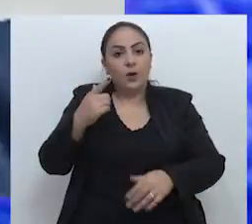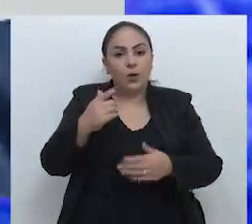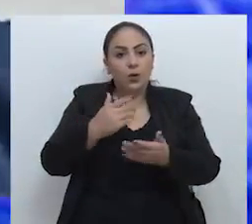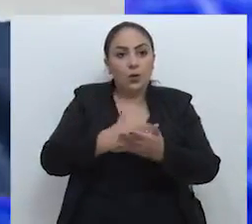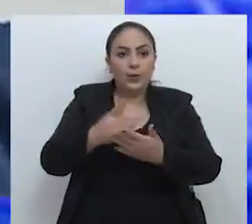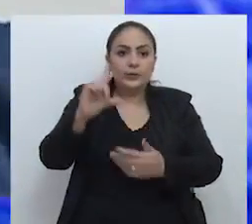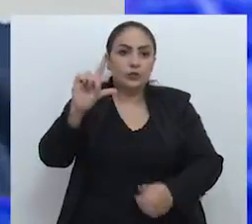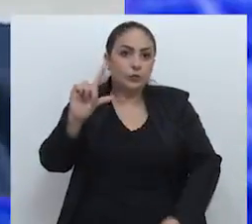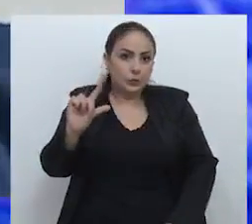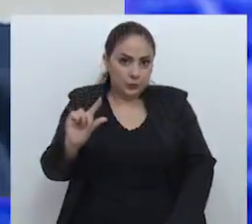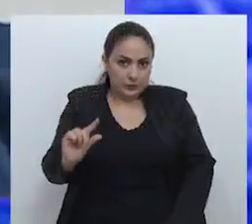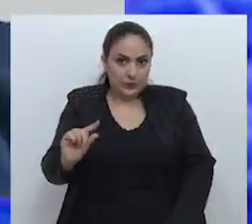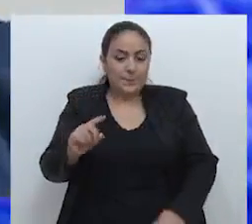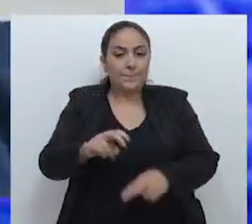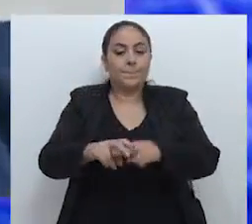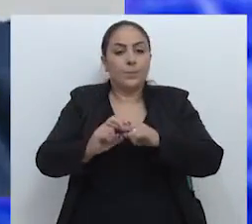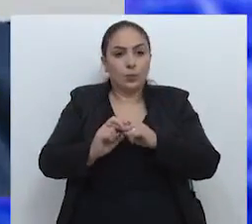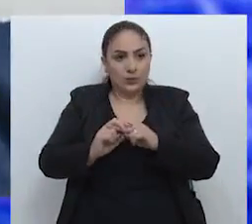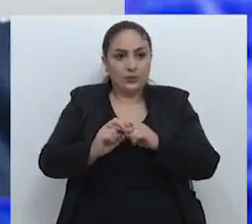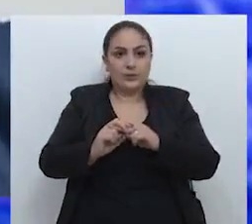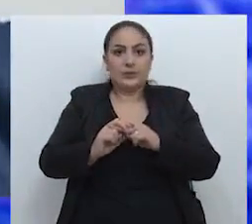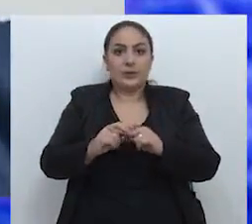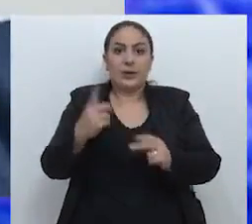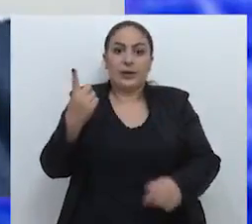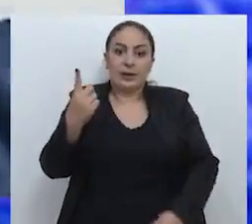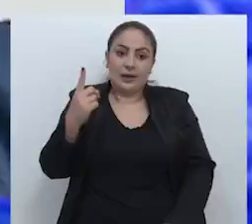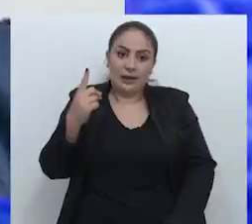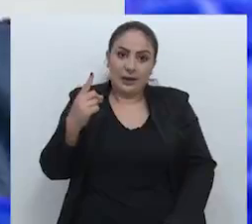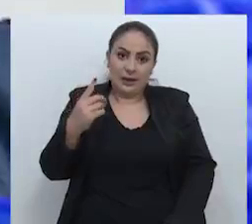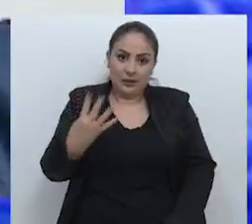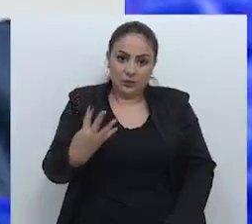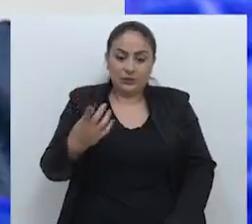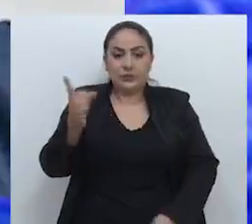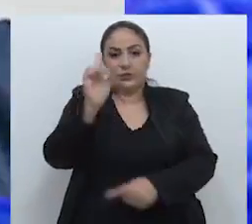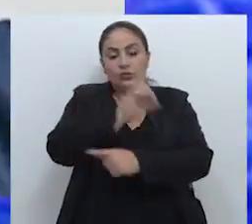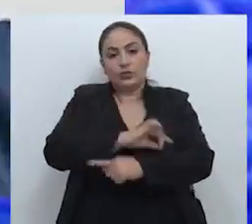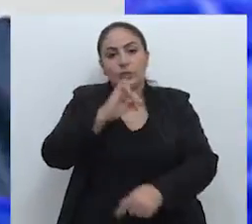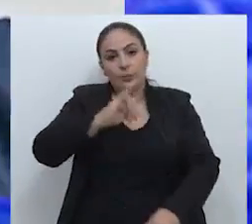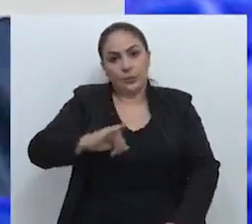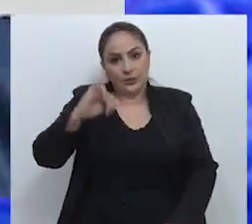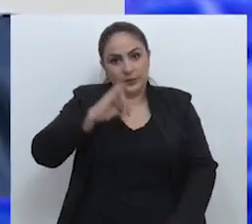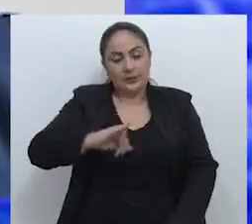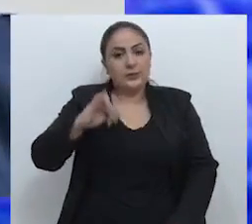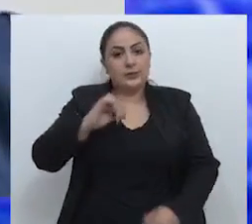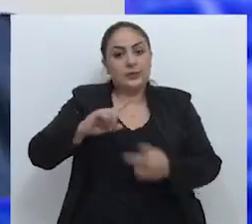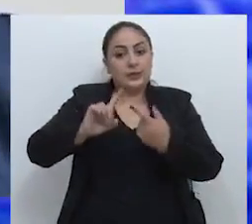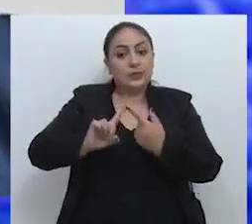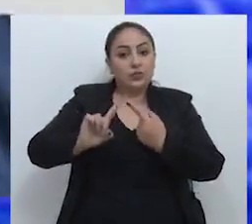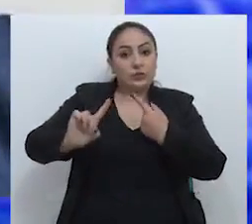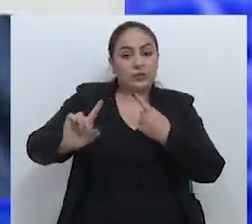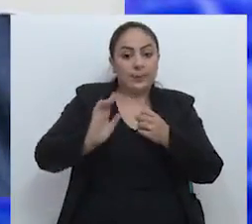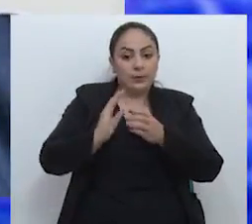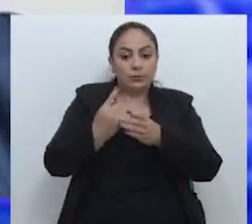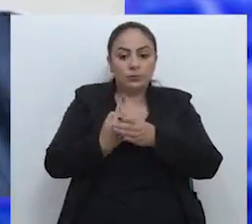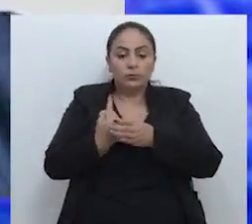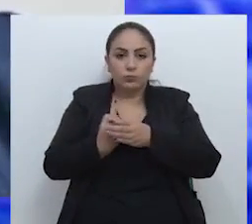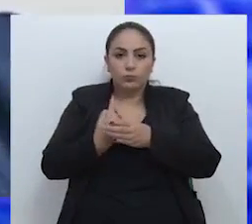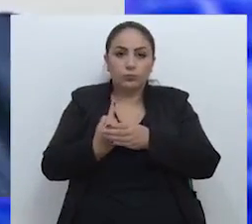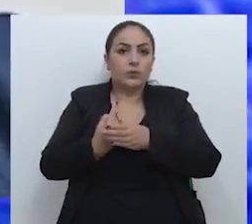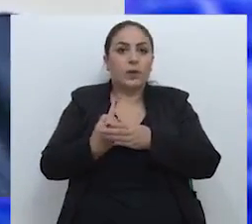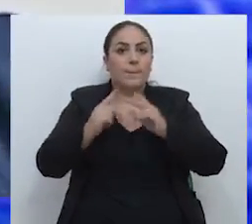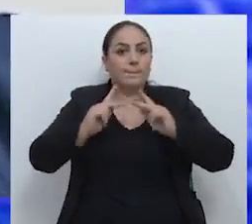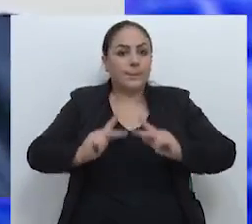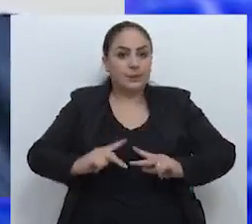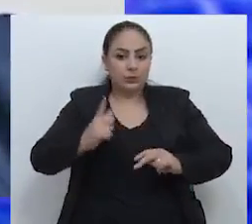taxa já começa a declinar. E por isso, os 14 dias importantes de afastamento para